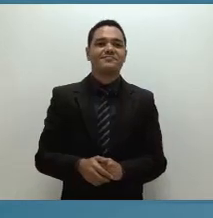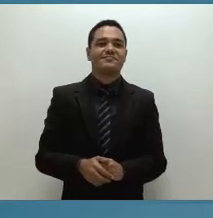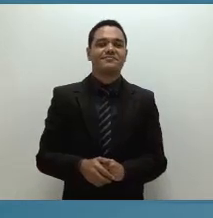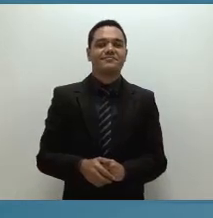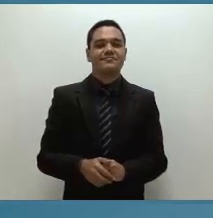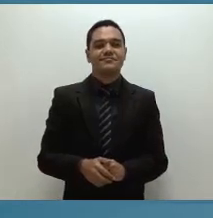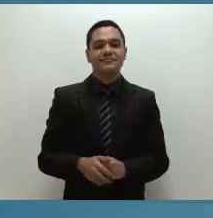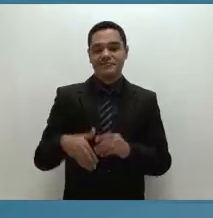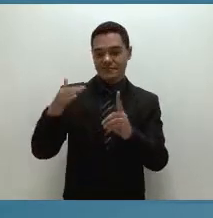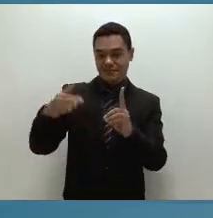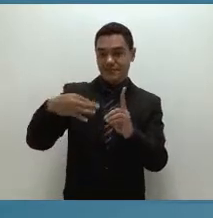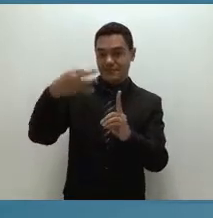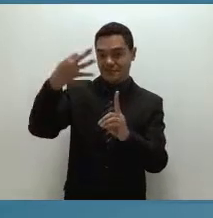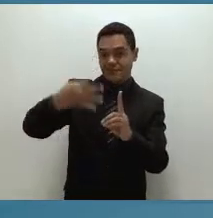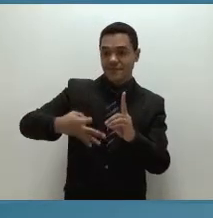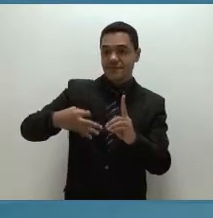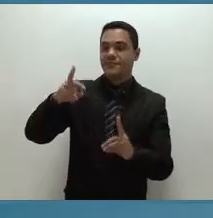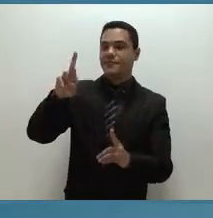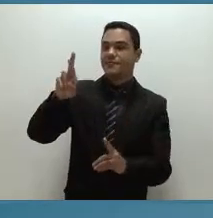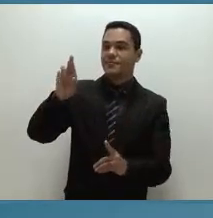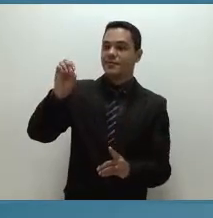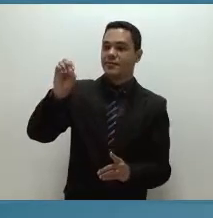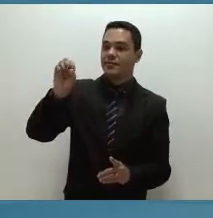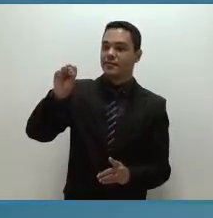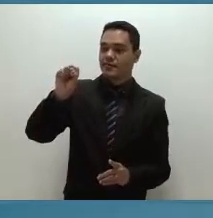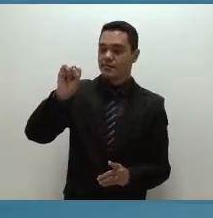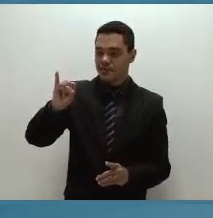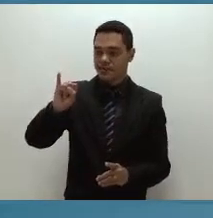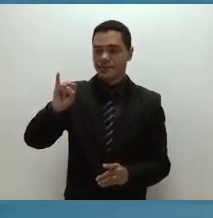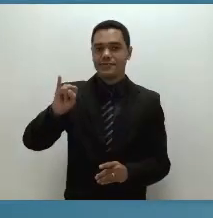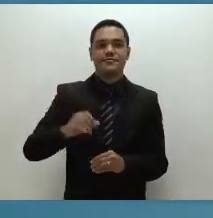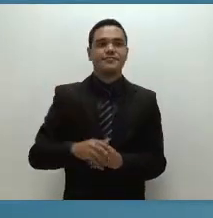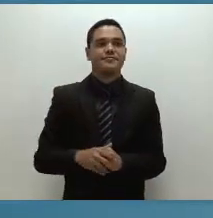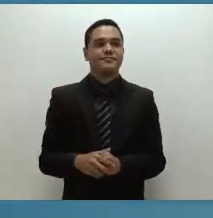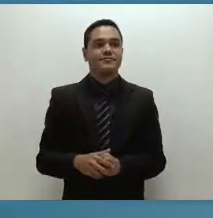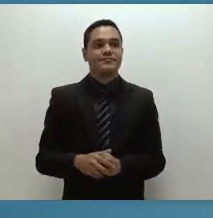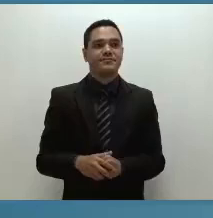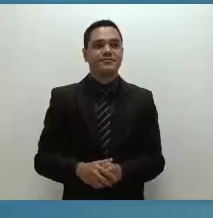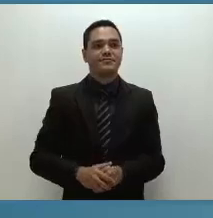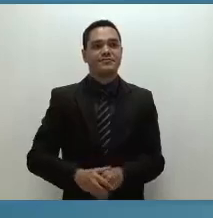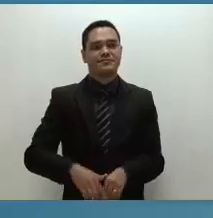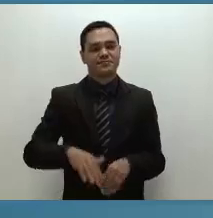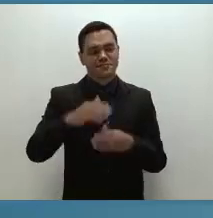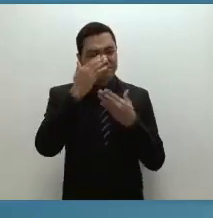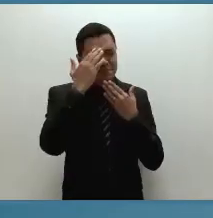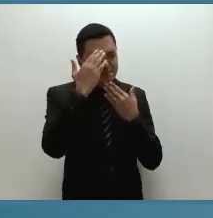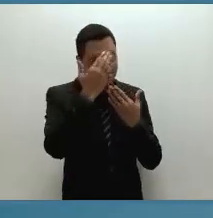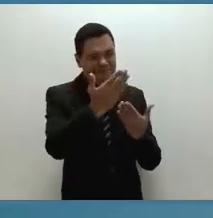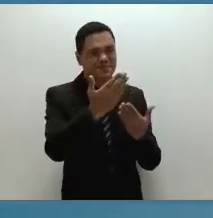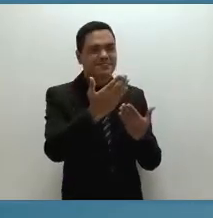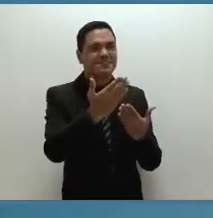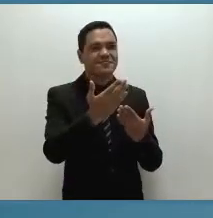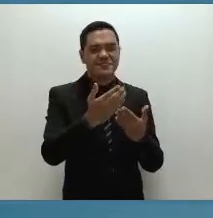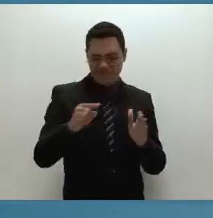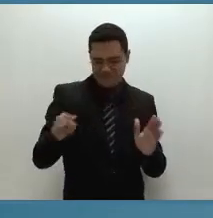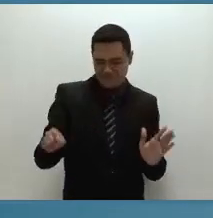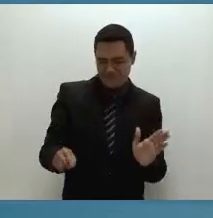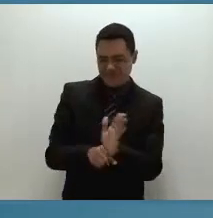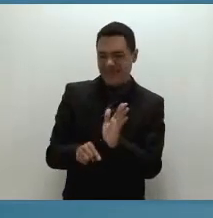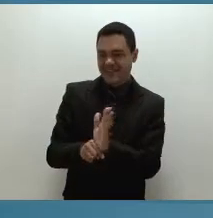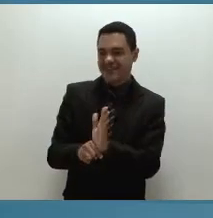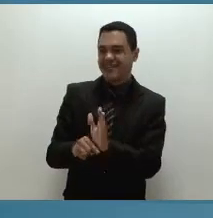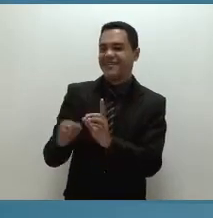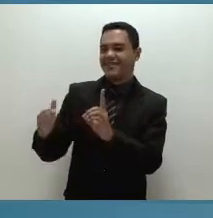Obrigado. Desembargadora Rosi Maria Gomes de Farias. Obrigada, excelência. Apoio irrestrito ao